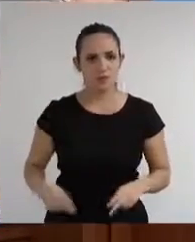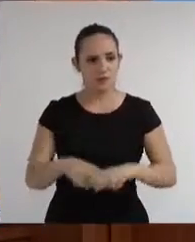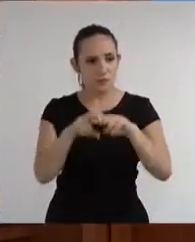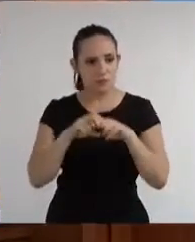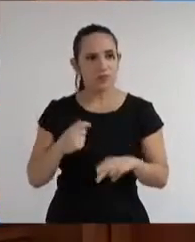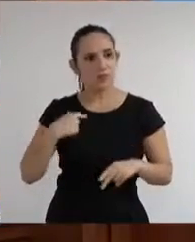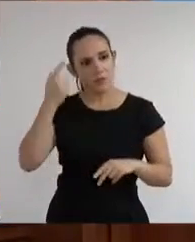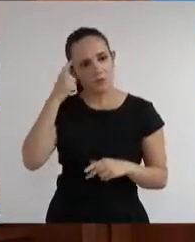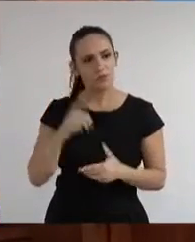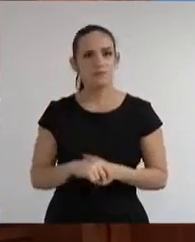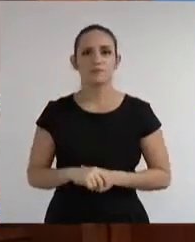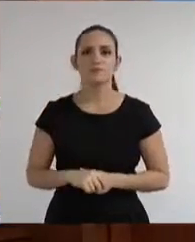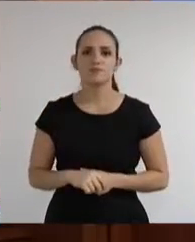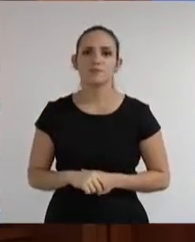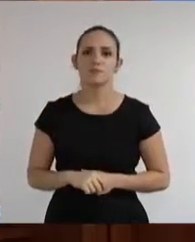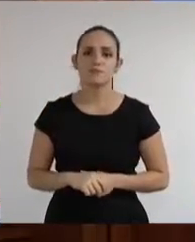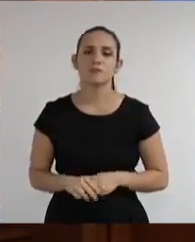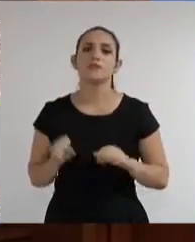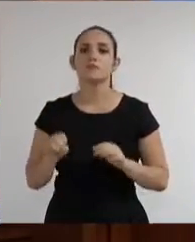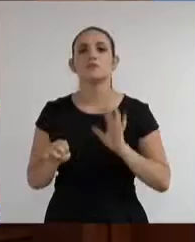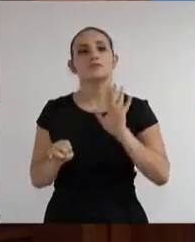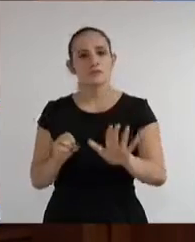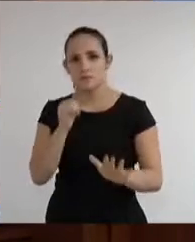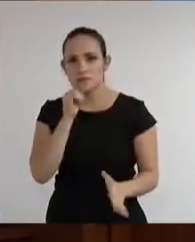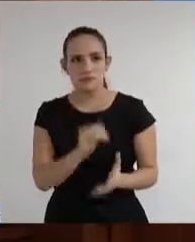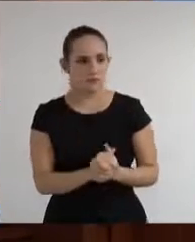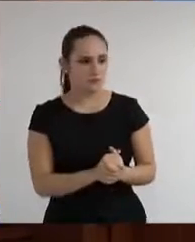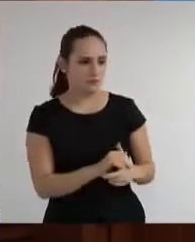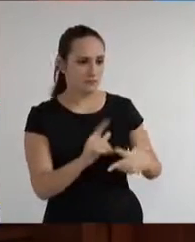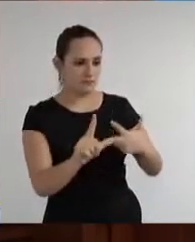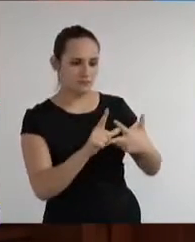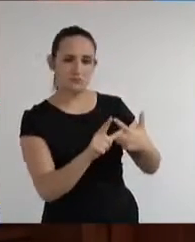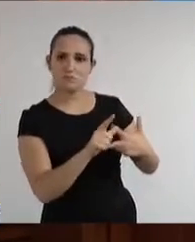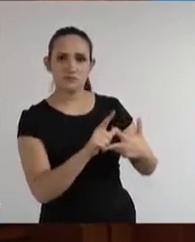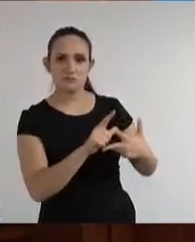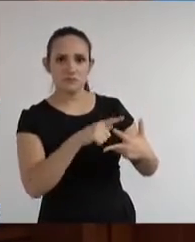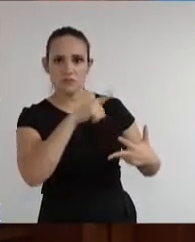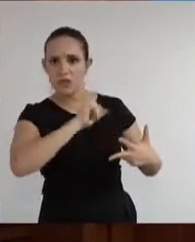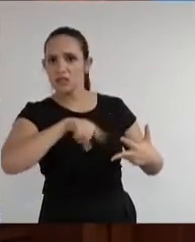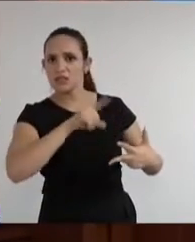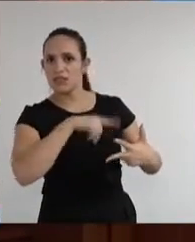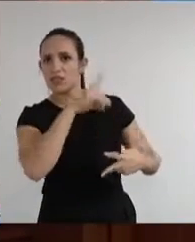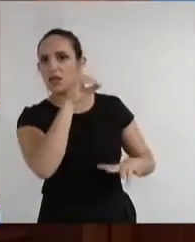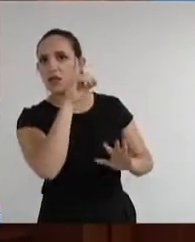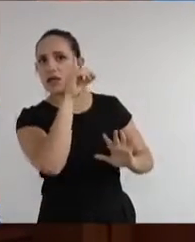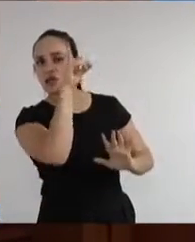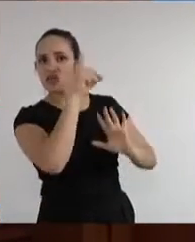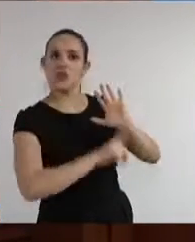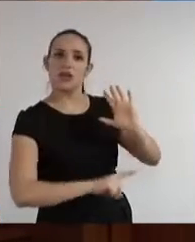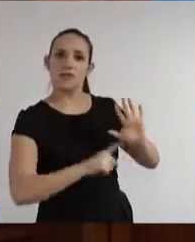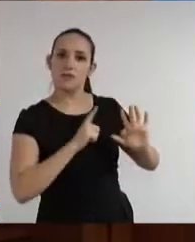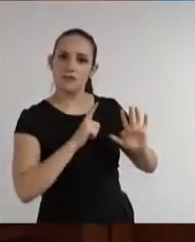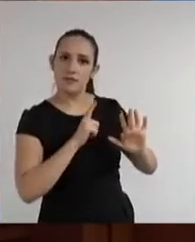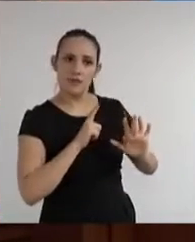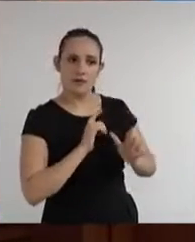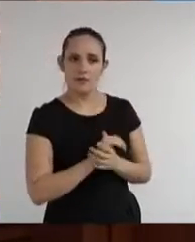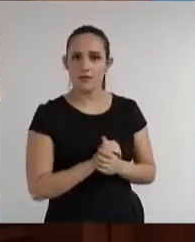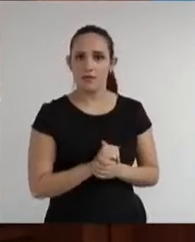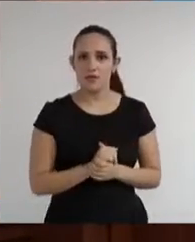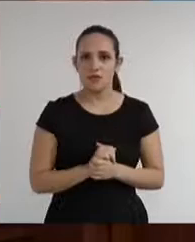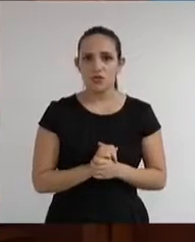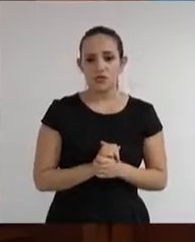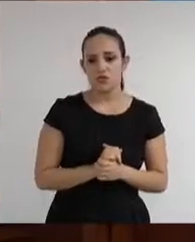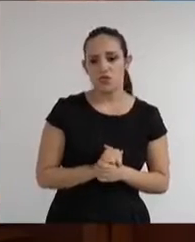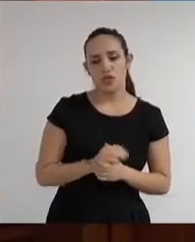linha que eu tenho. Se nós tirarmos o direito do legislador, ou seja, na esfera do município, na esfera do Estado, é melhor acabar